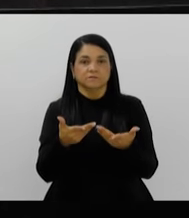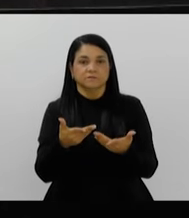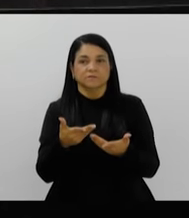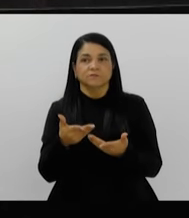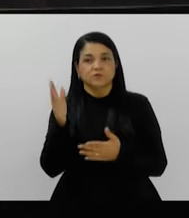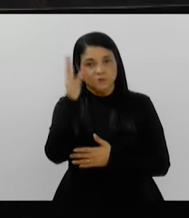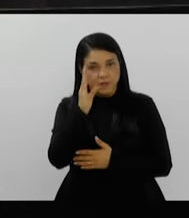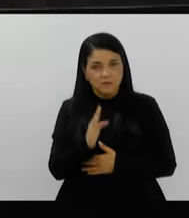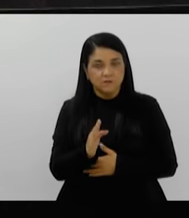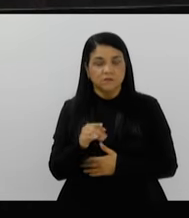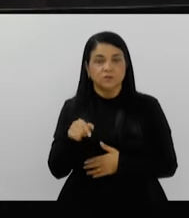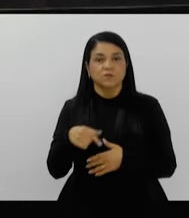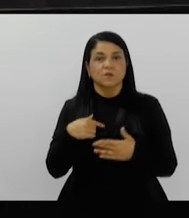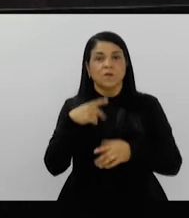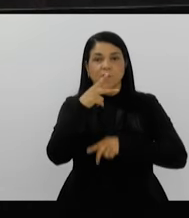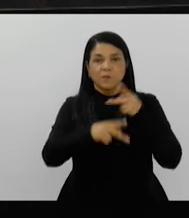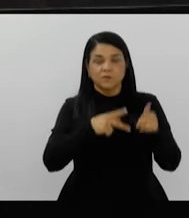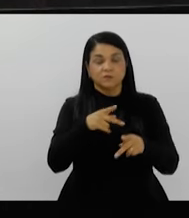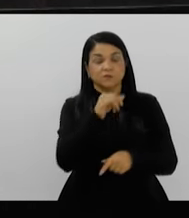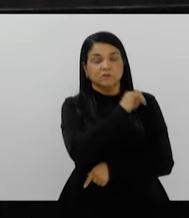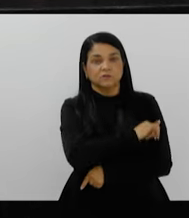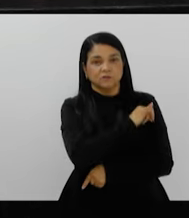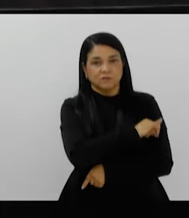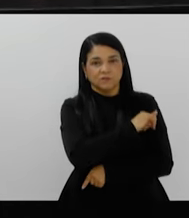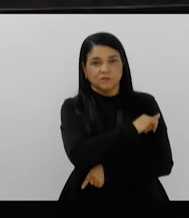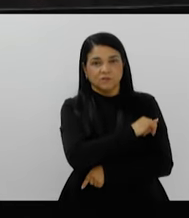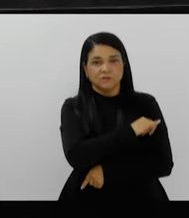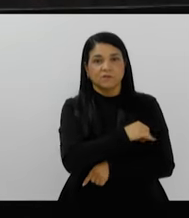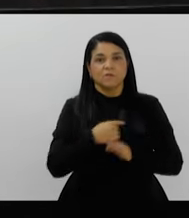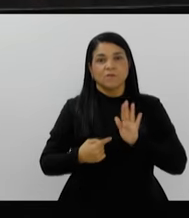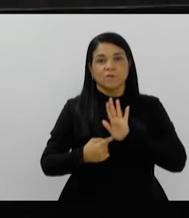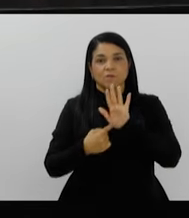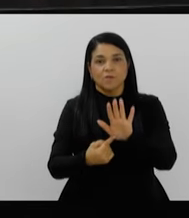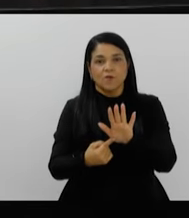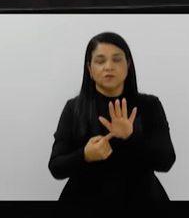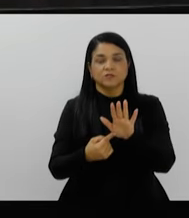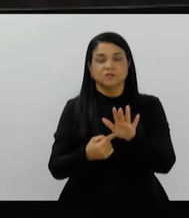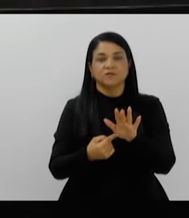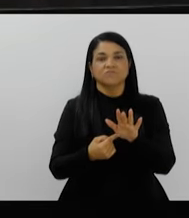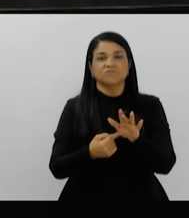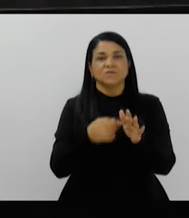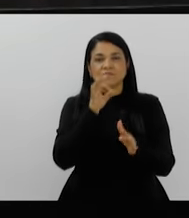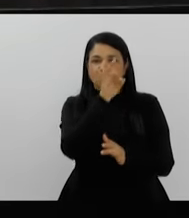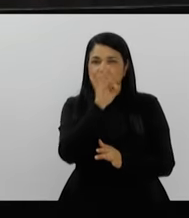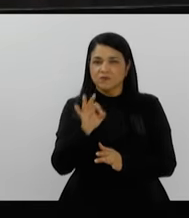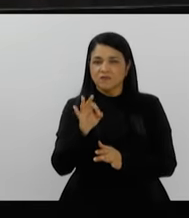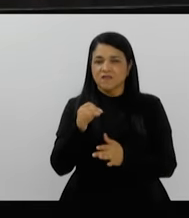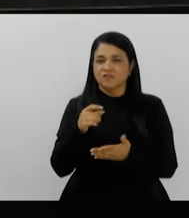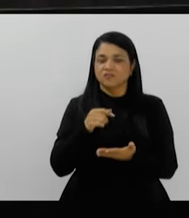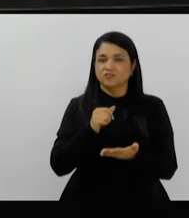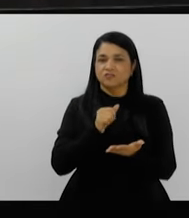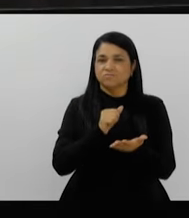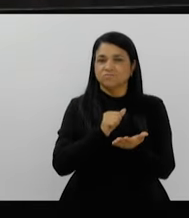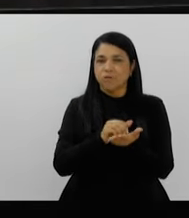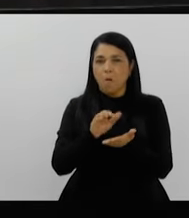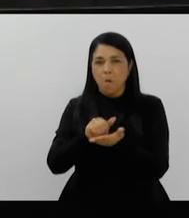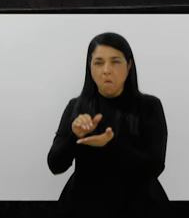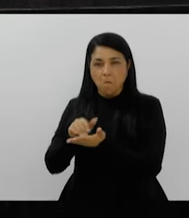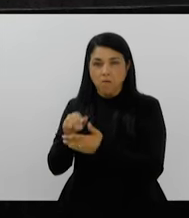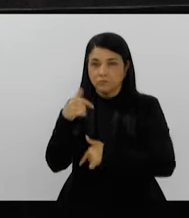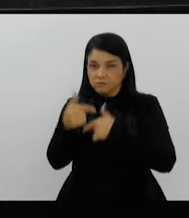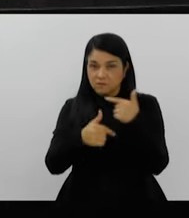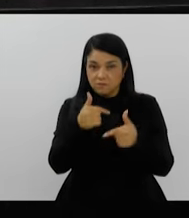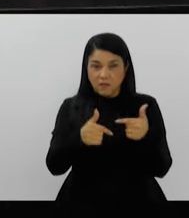A população do Estado do Rio de Janeiro apresenta um índice de desemprego cerca de 10%, quando a